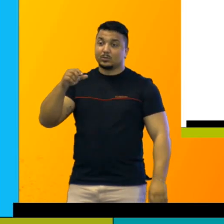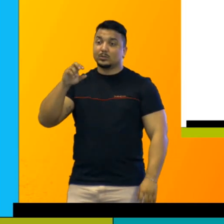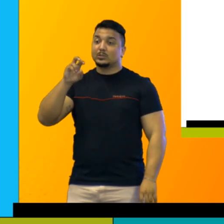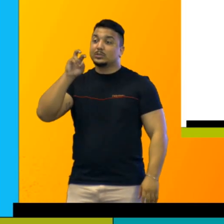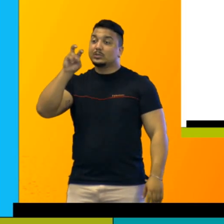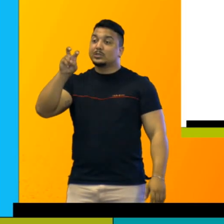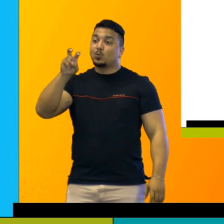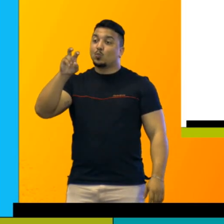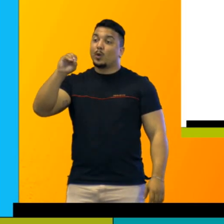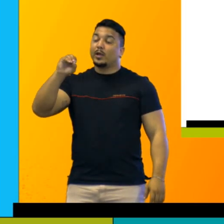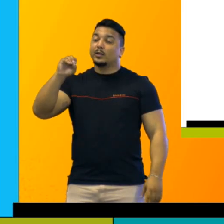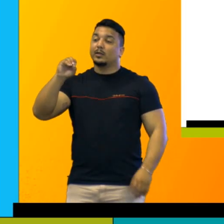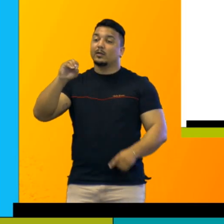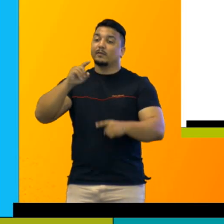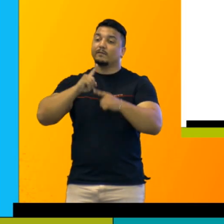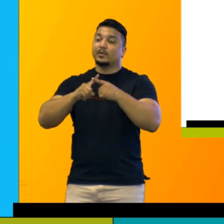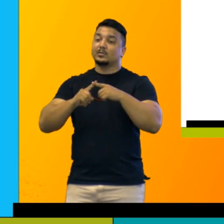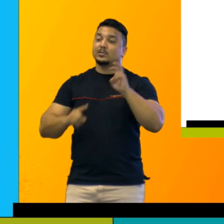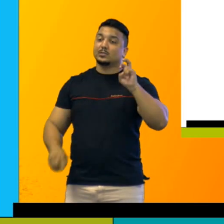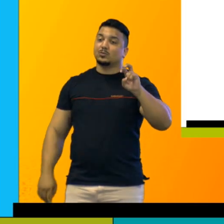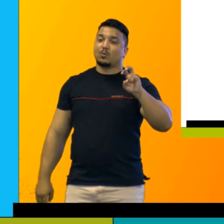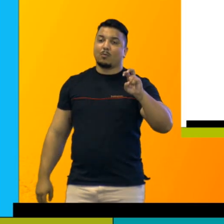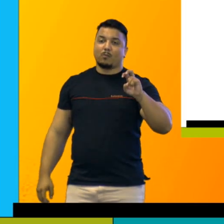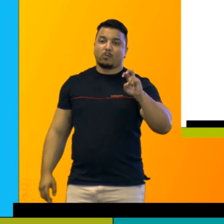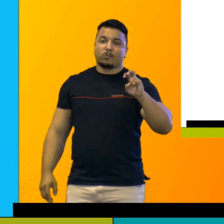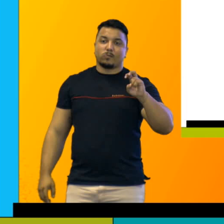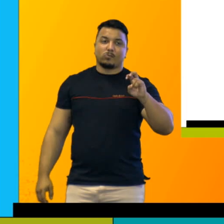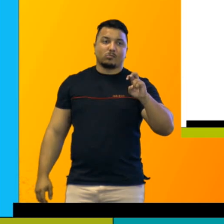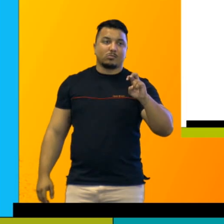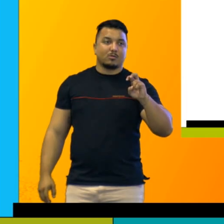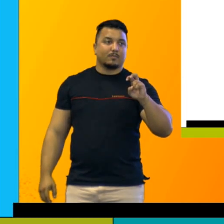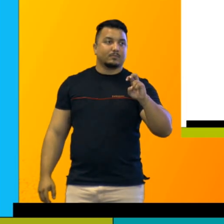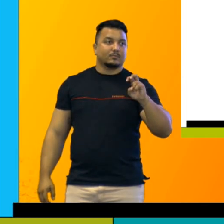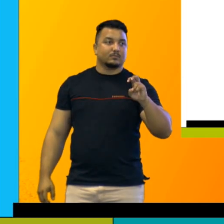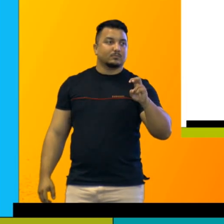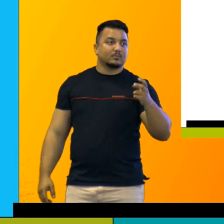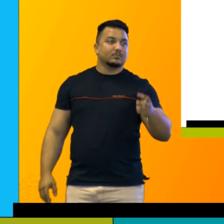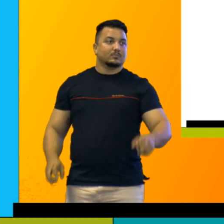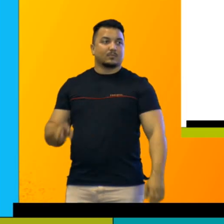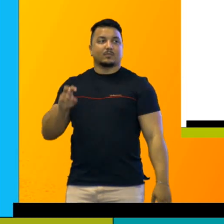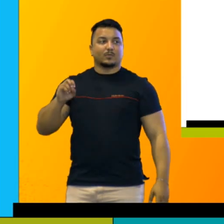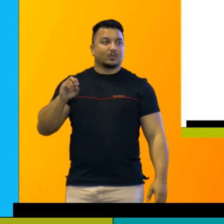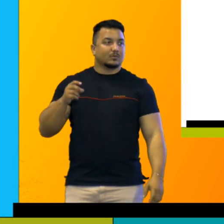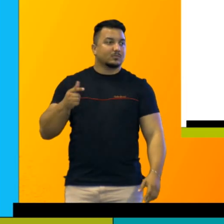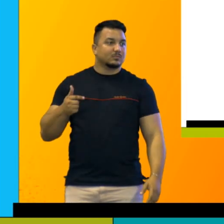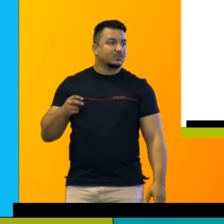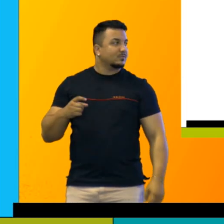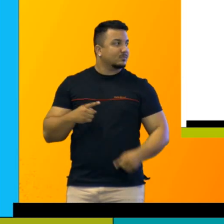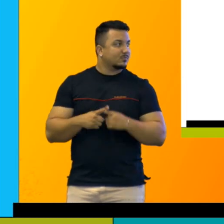é 50 vezes 5? Vai. 50 vezes 5.